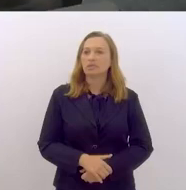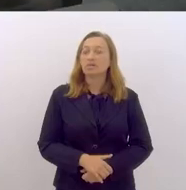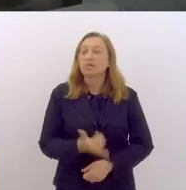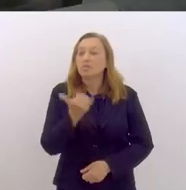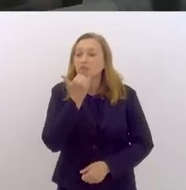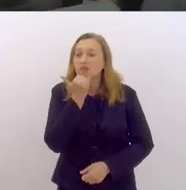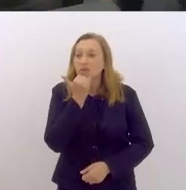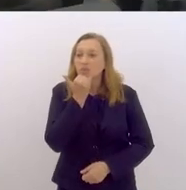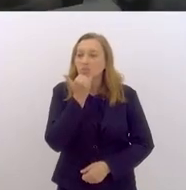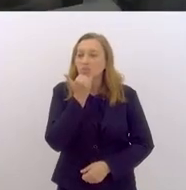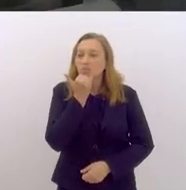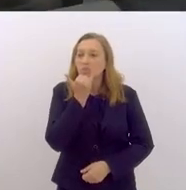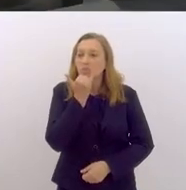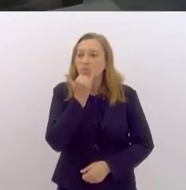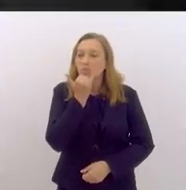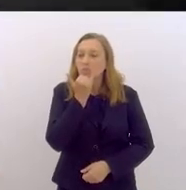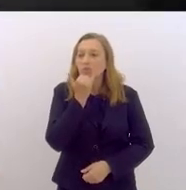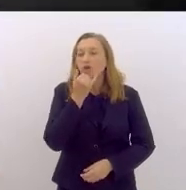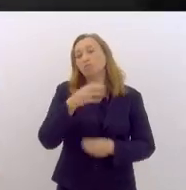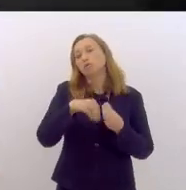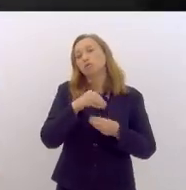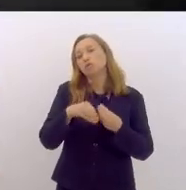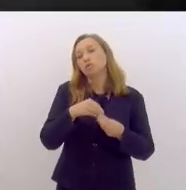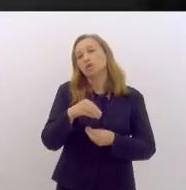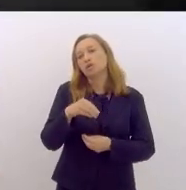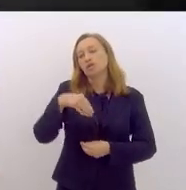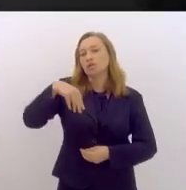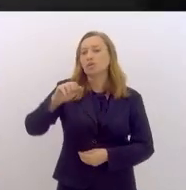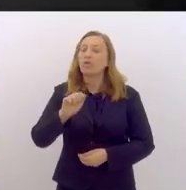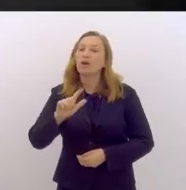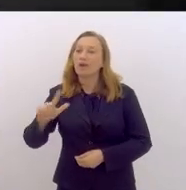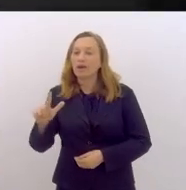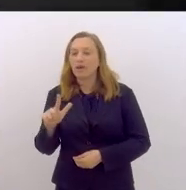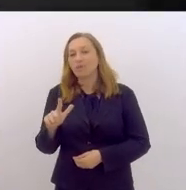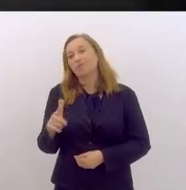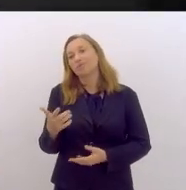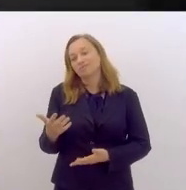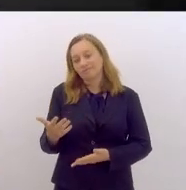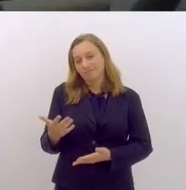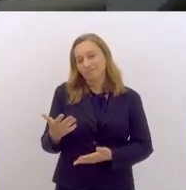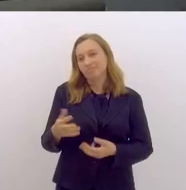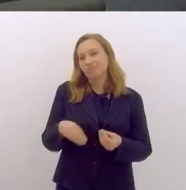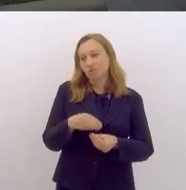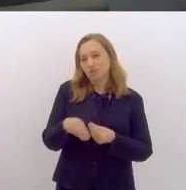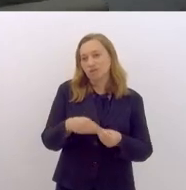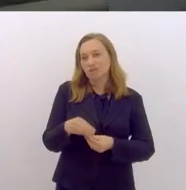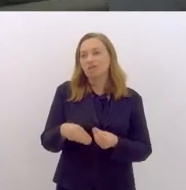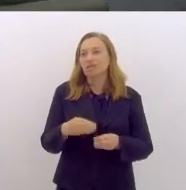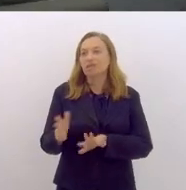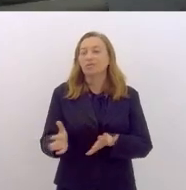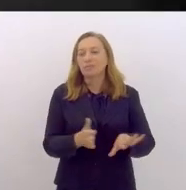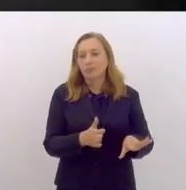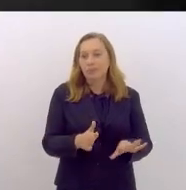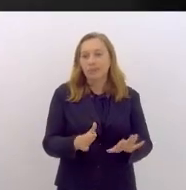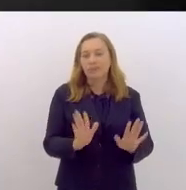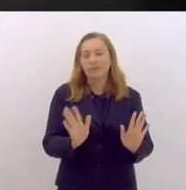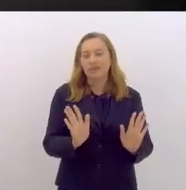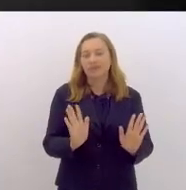Perdão. É que eu misturei Noel de Carvalho com Valdeque Carneiro. Presidente, só